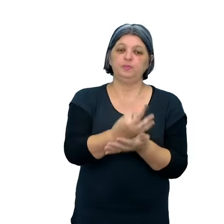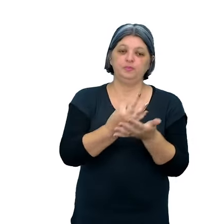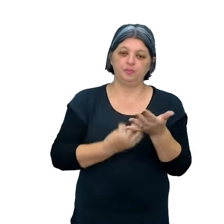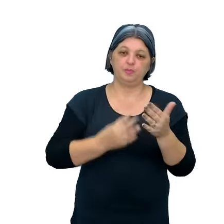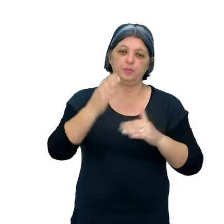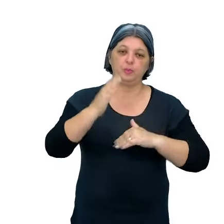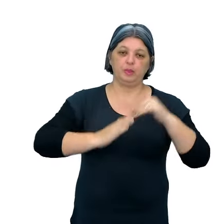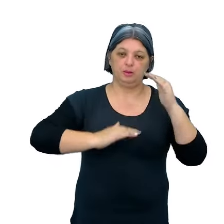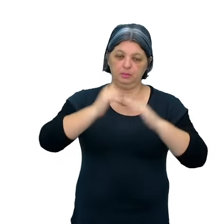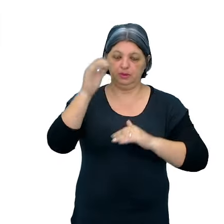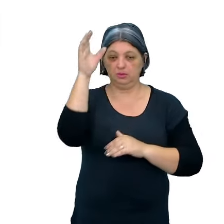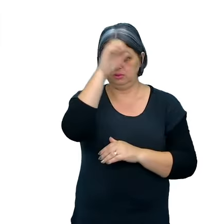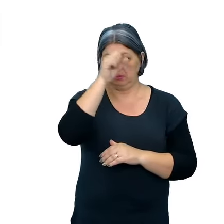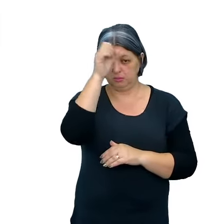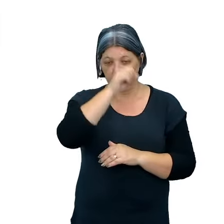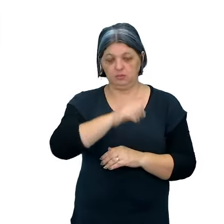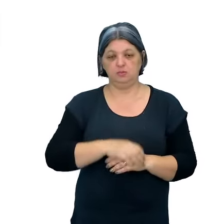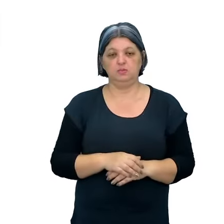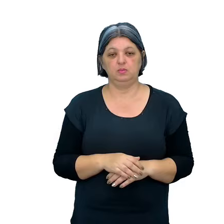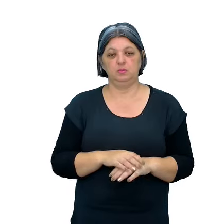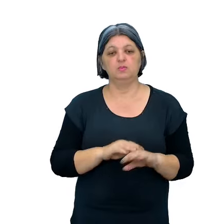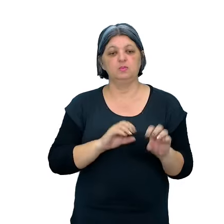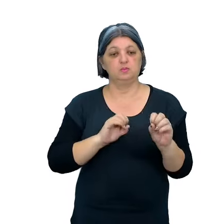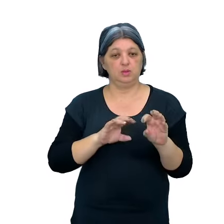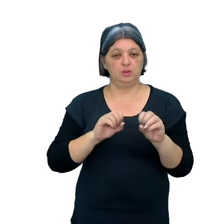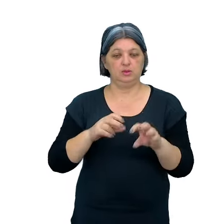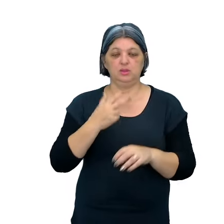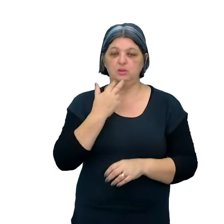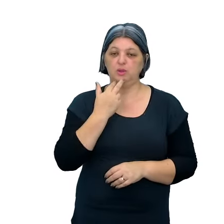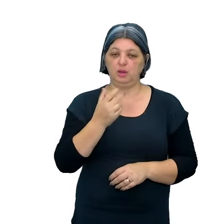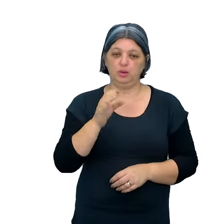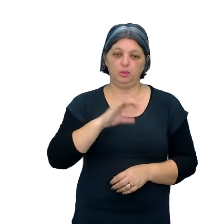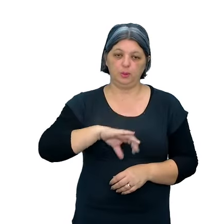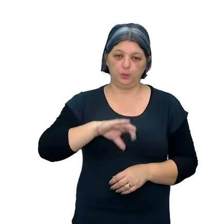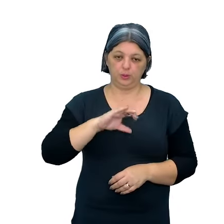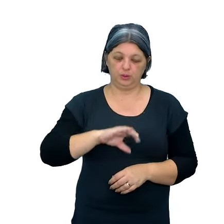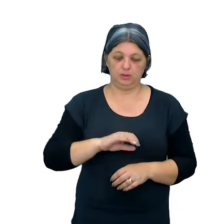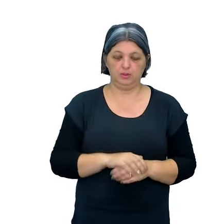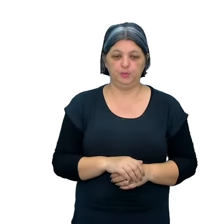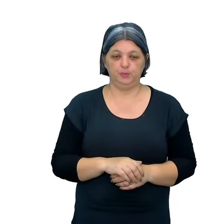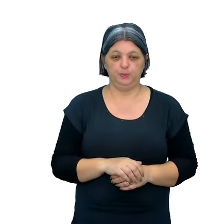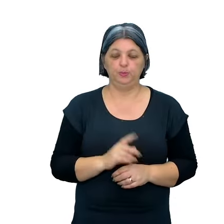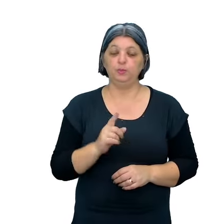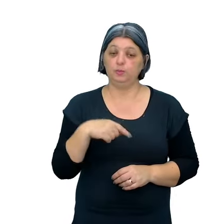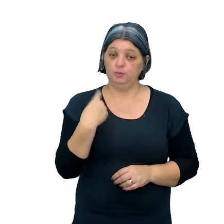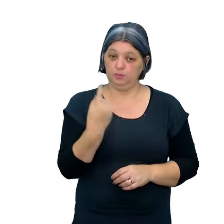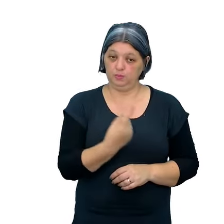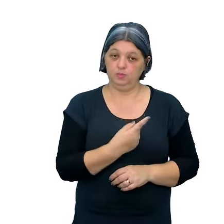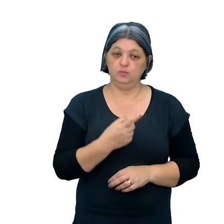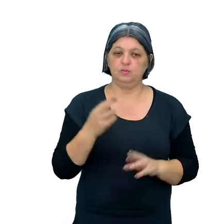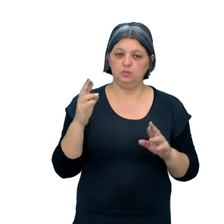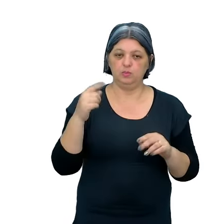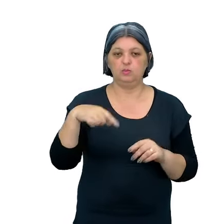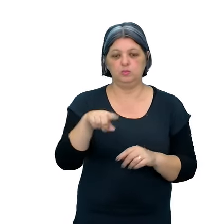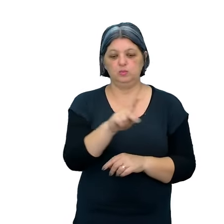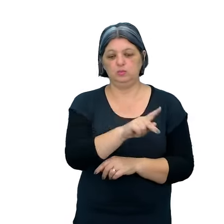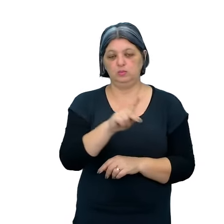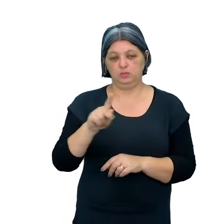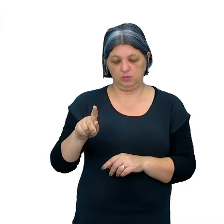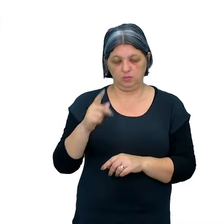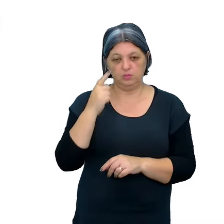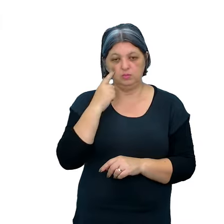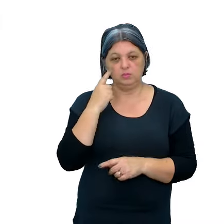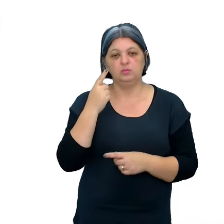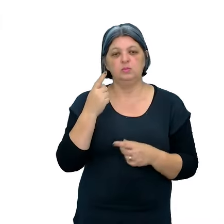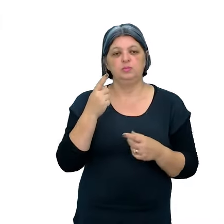práticas de aprendizagem para o ensino de língua portuguesa. Então, nesse sentido, esperamos fornecer para vocês, professores,